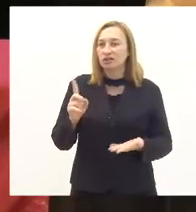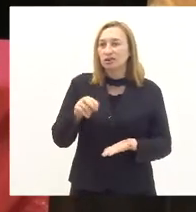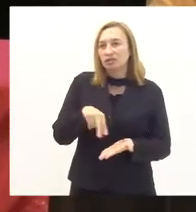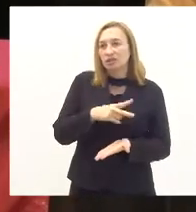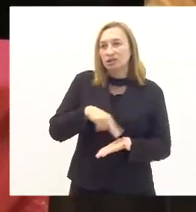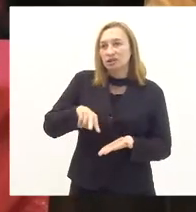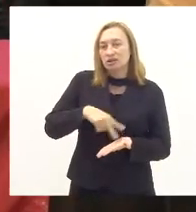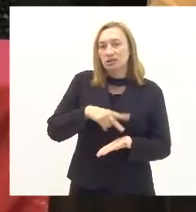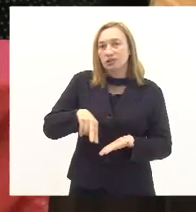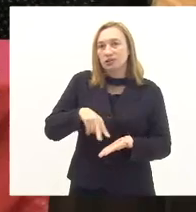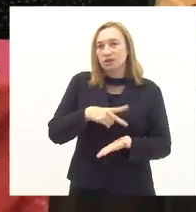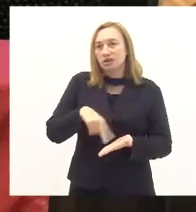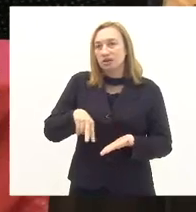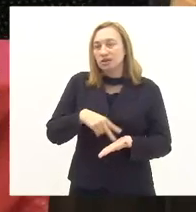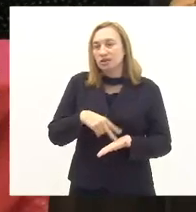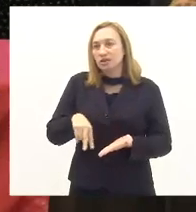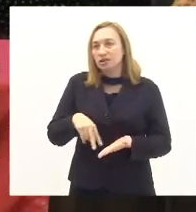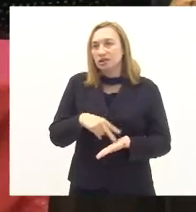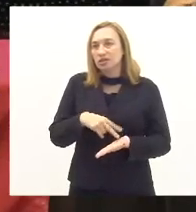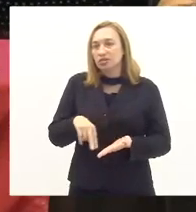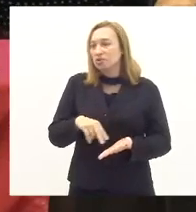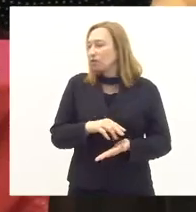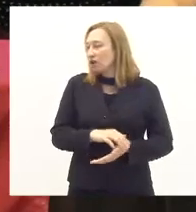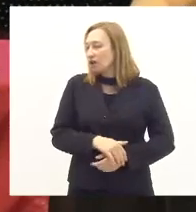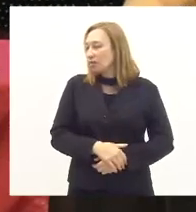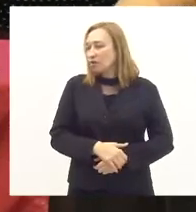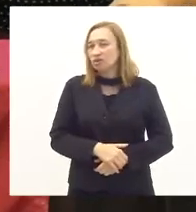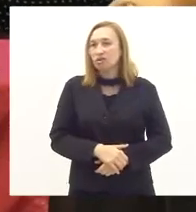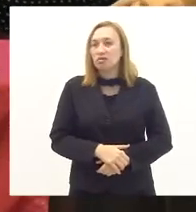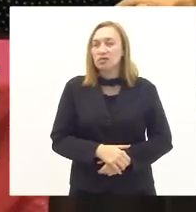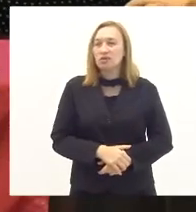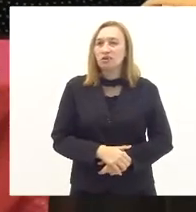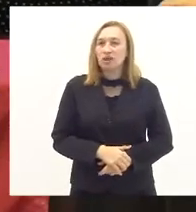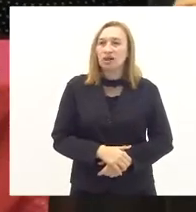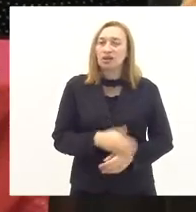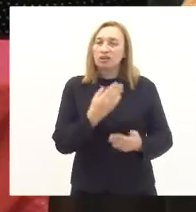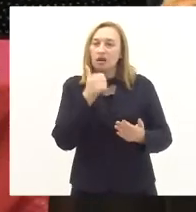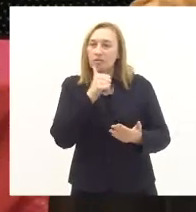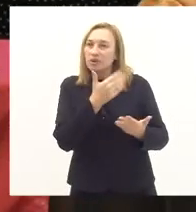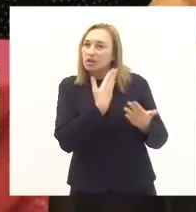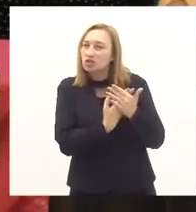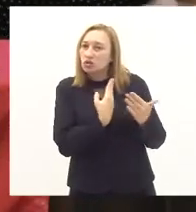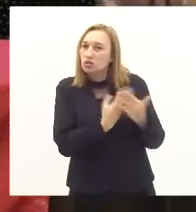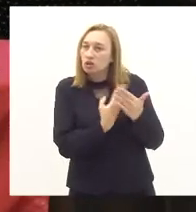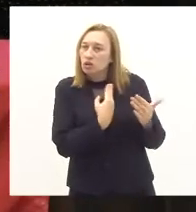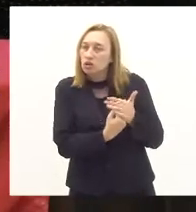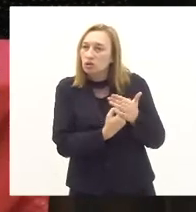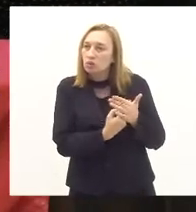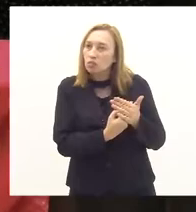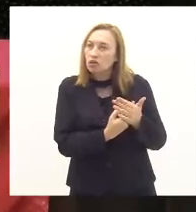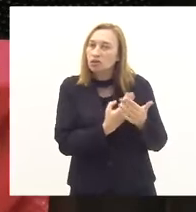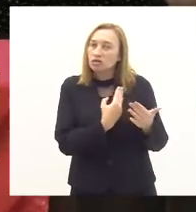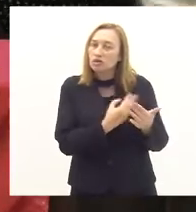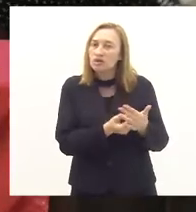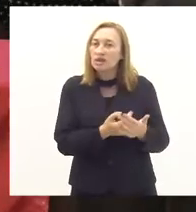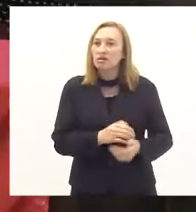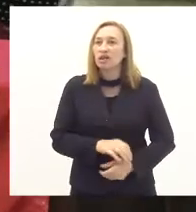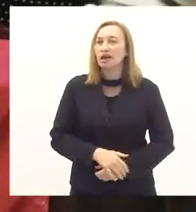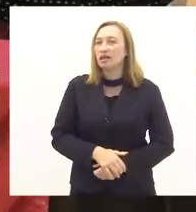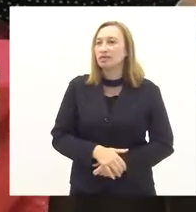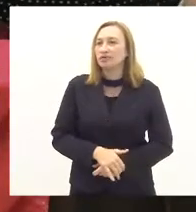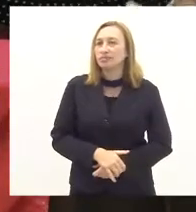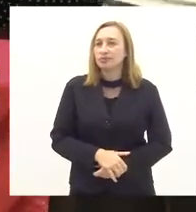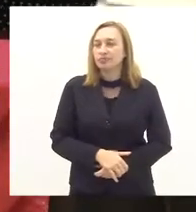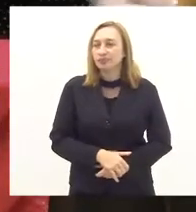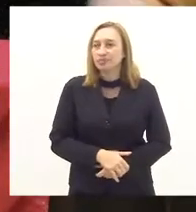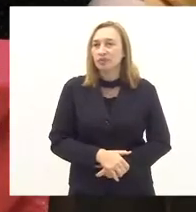nossas paradas LGBTI, uma menina tão focada, estudiosa, propositiva. Eu até agora não me